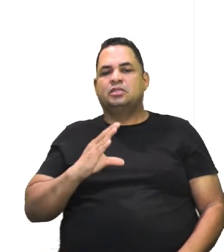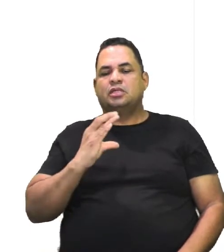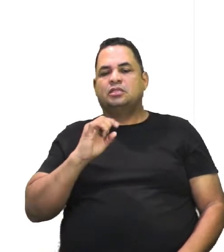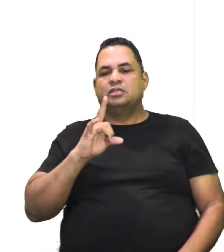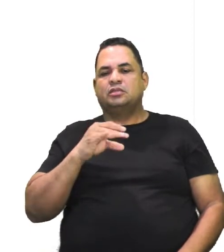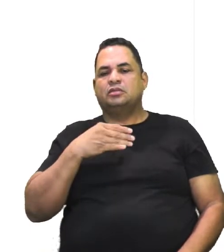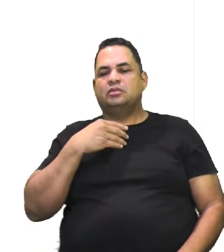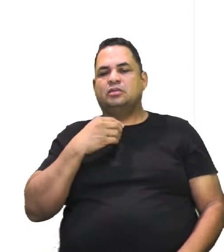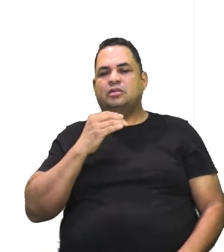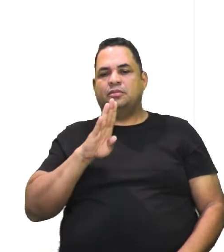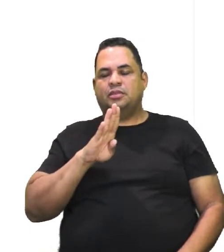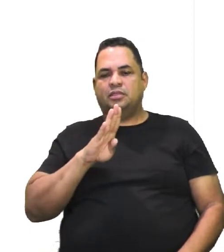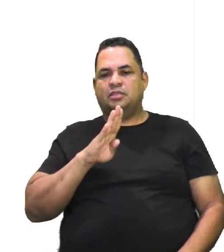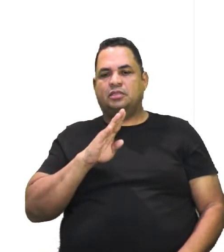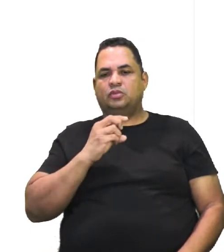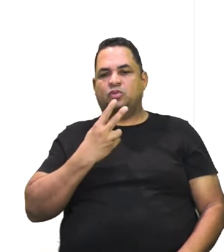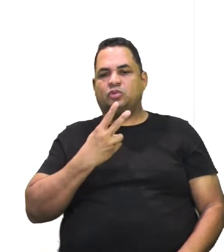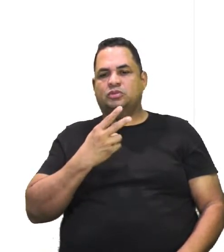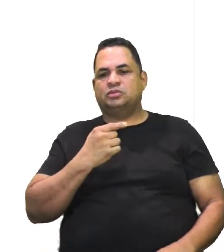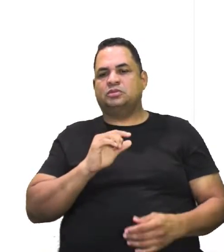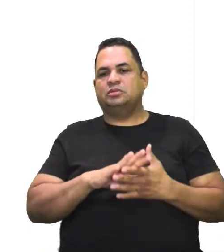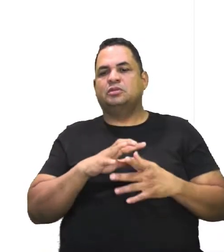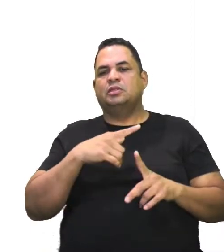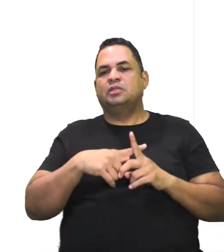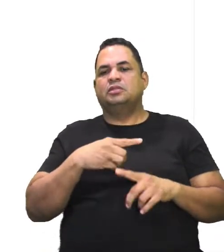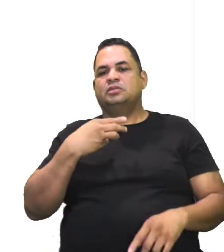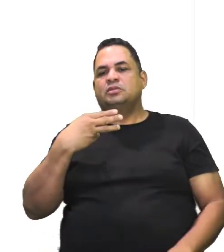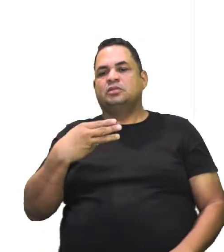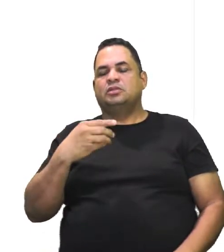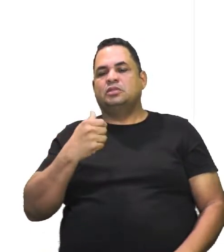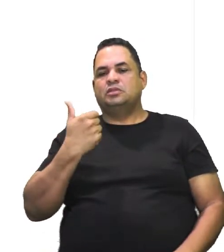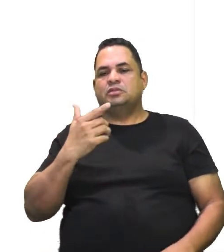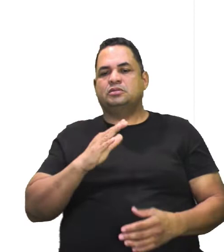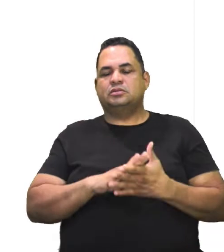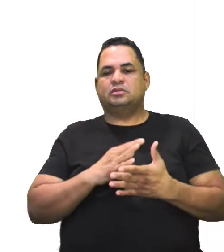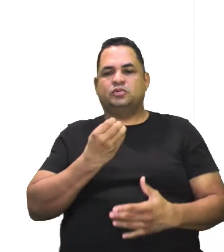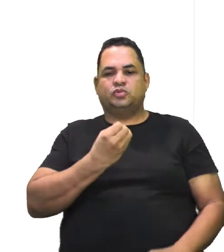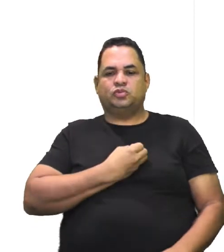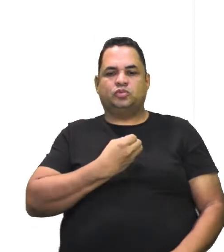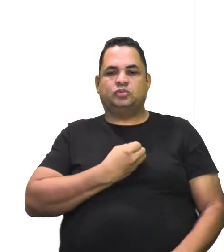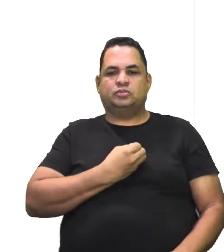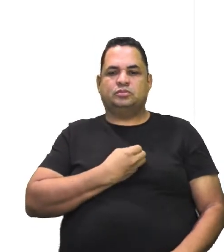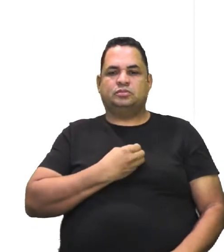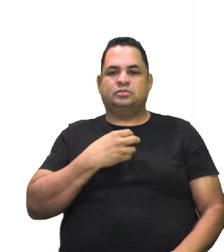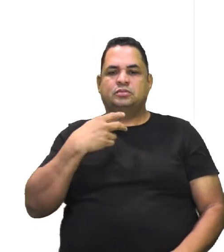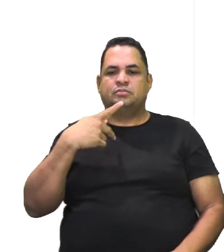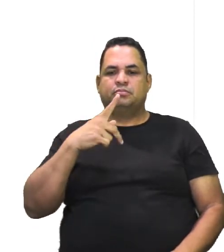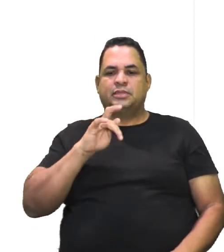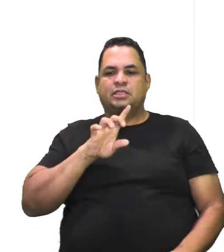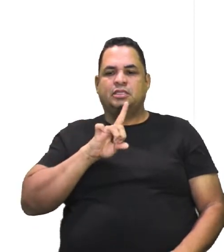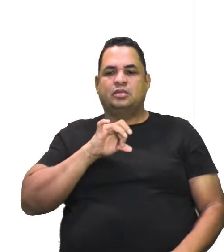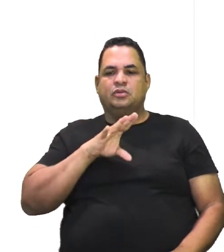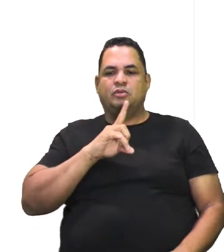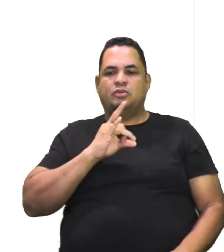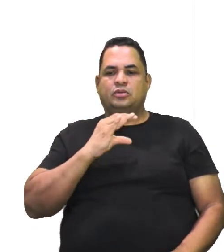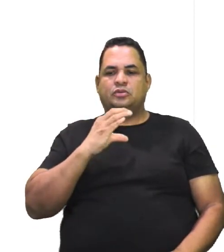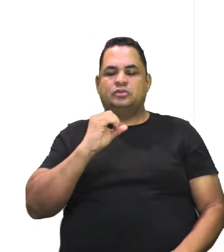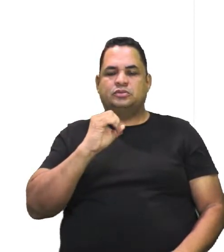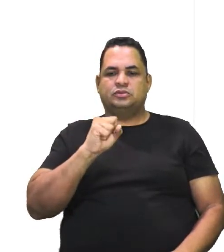3. 2 e o outro 3, né? A gente já sabe que esses aqui são números pitagóricos, né? Já